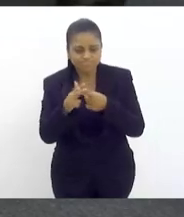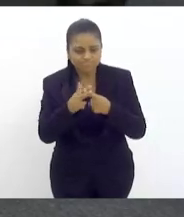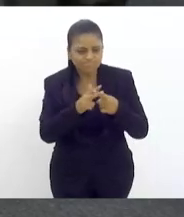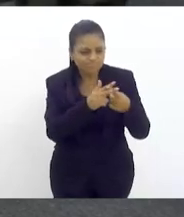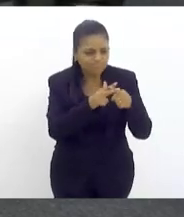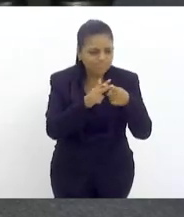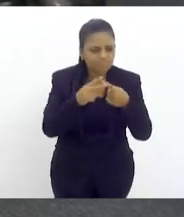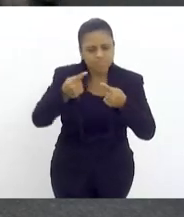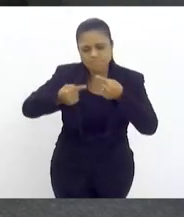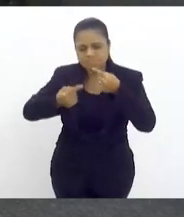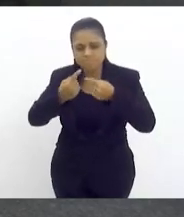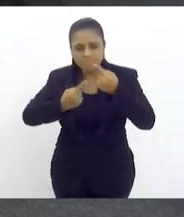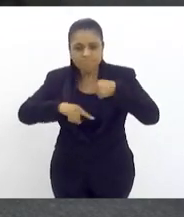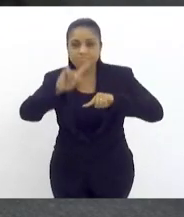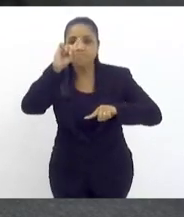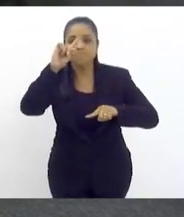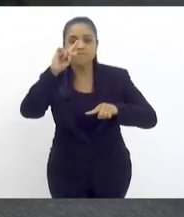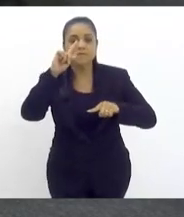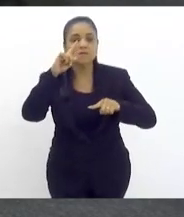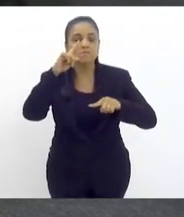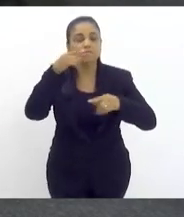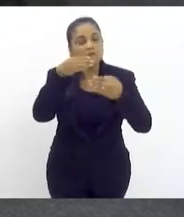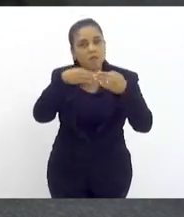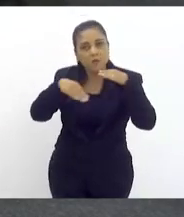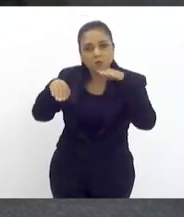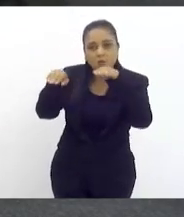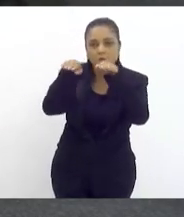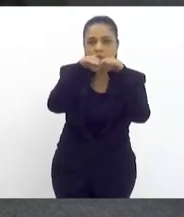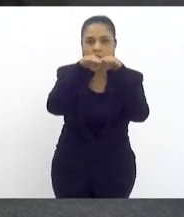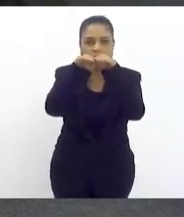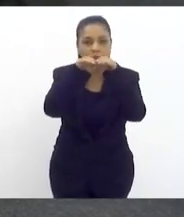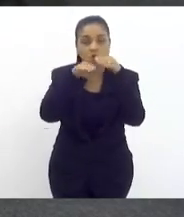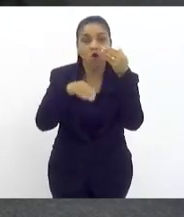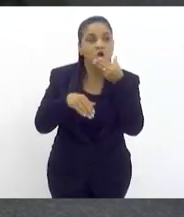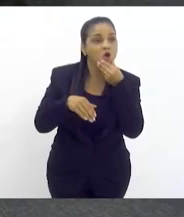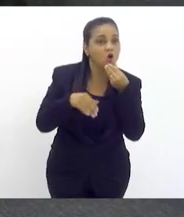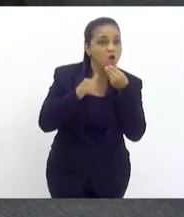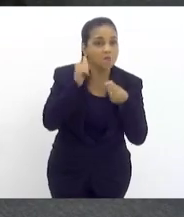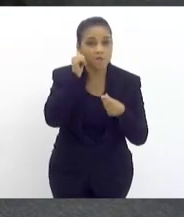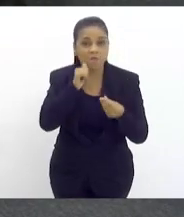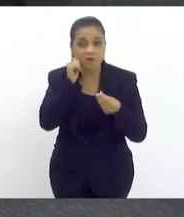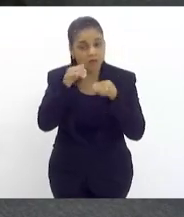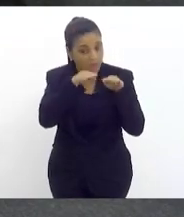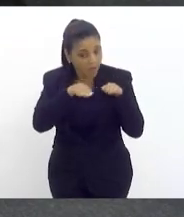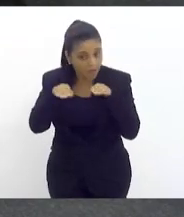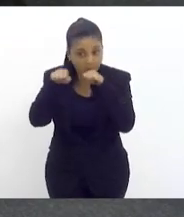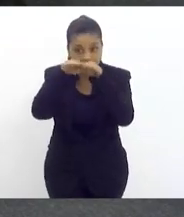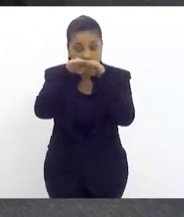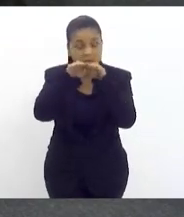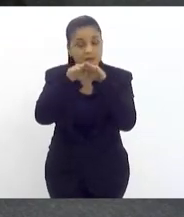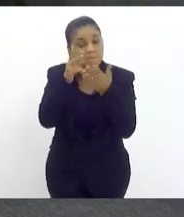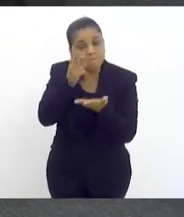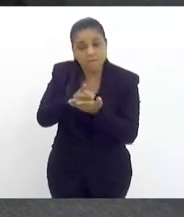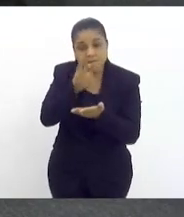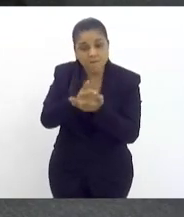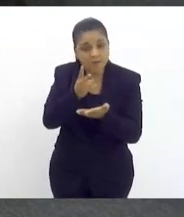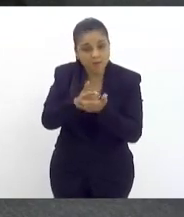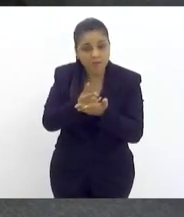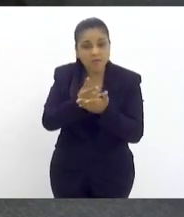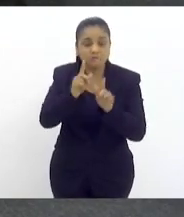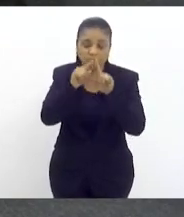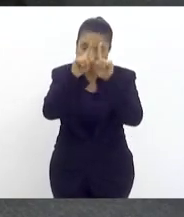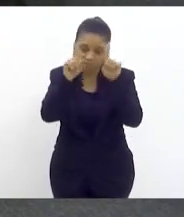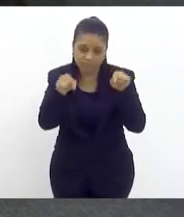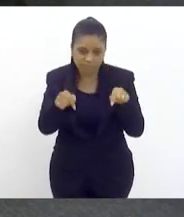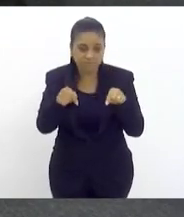histórica igualando homens e mulheres que exercem a mesma função, têm a mesma